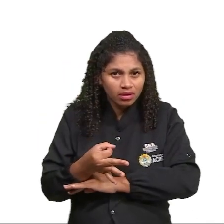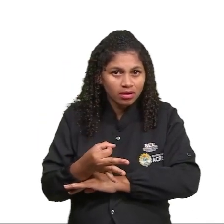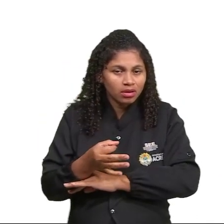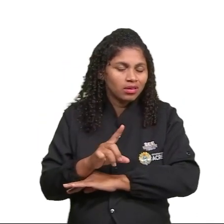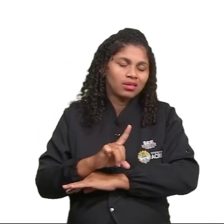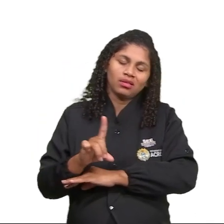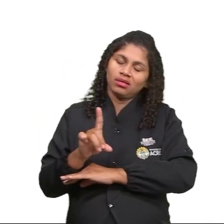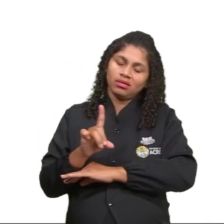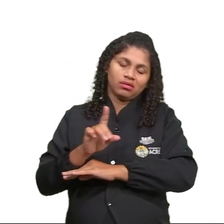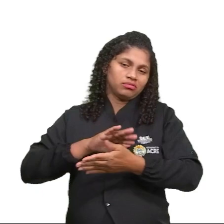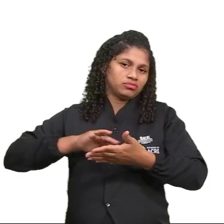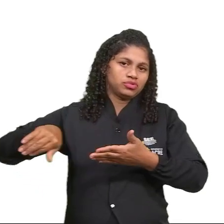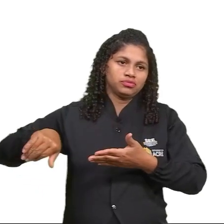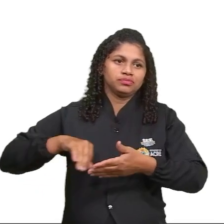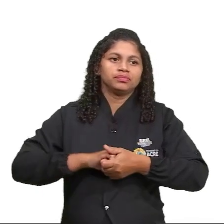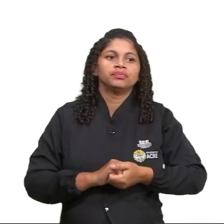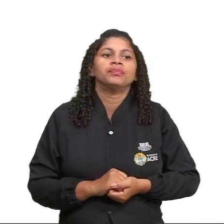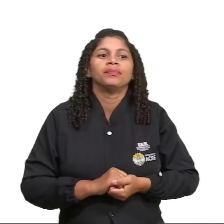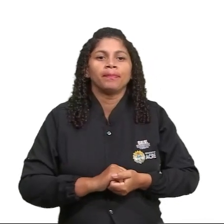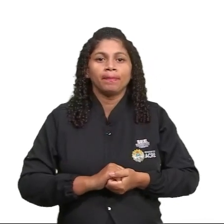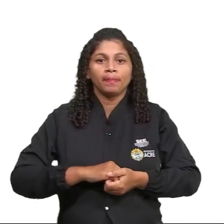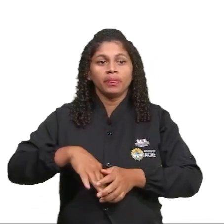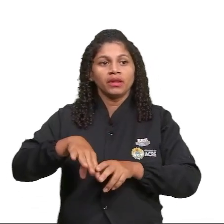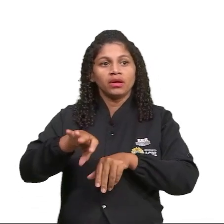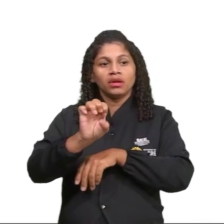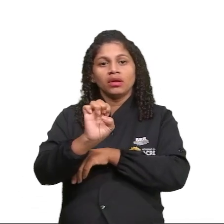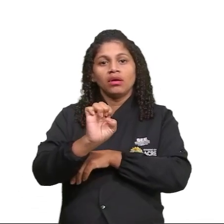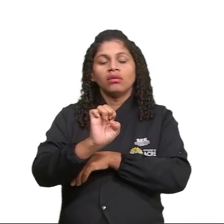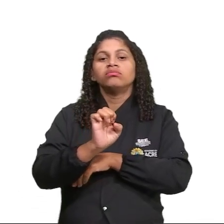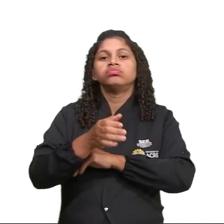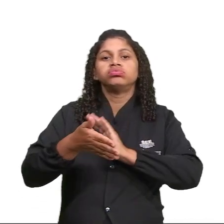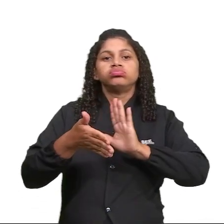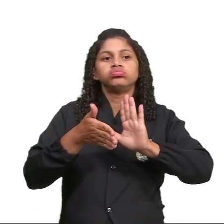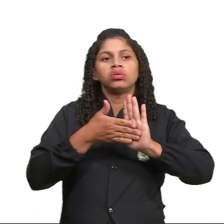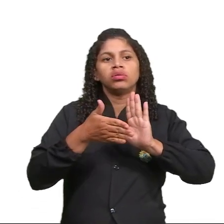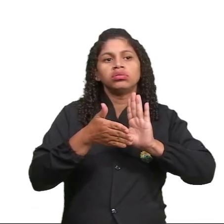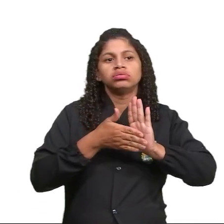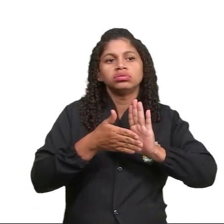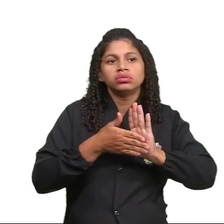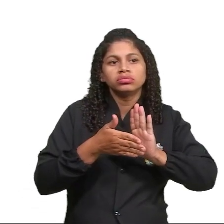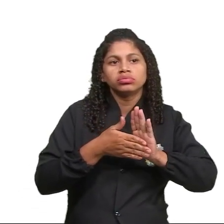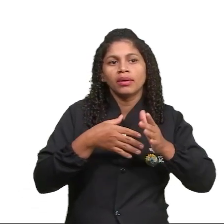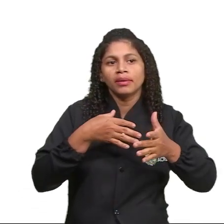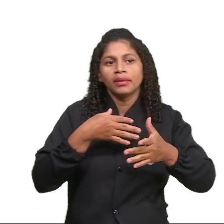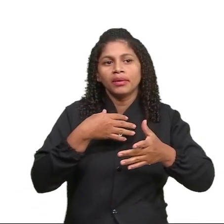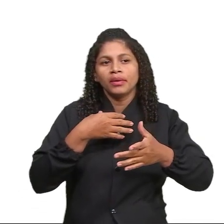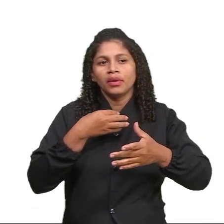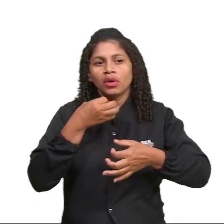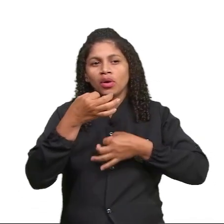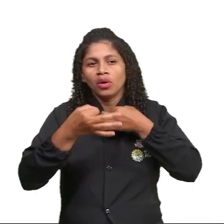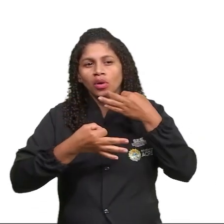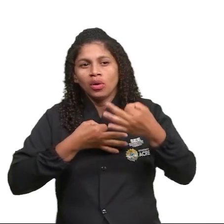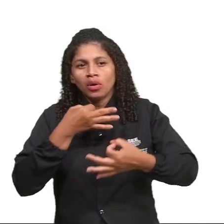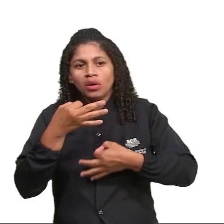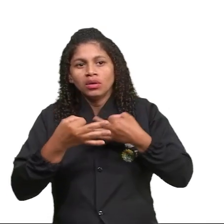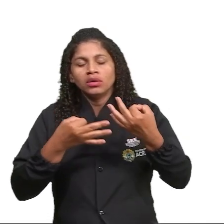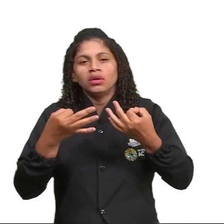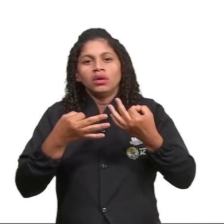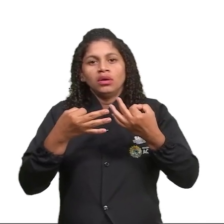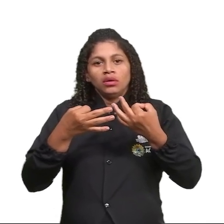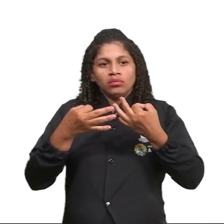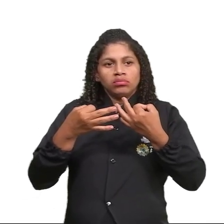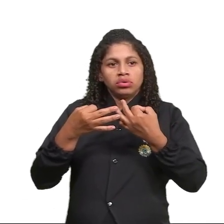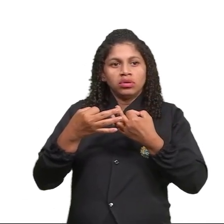vocabular, né? Propõe-se a discutir questões de natureza filosófica e metafísica